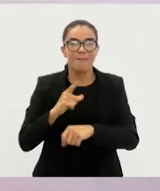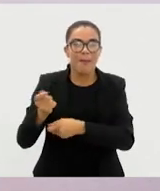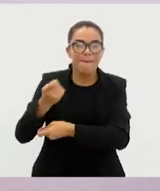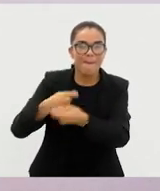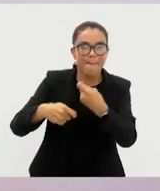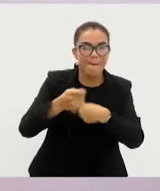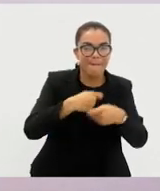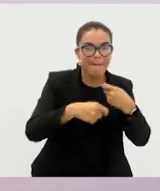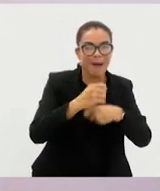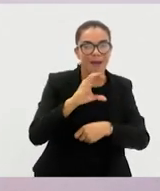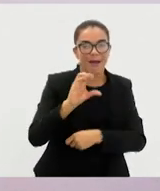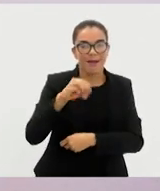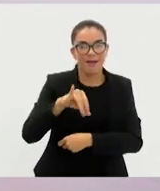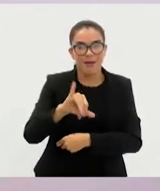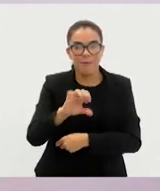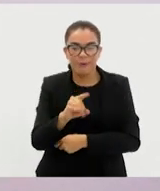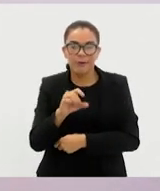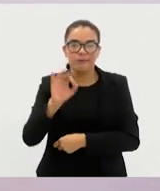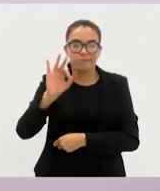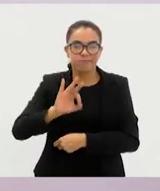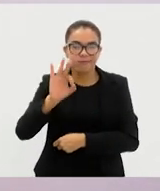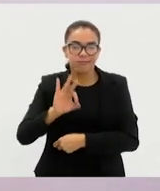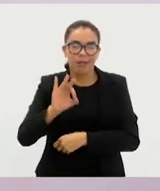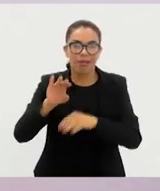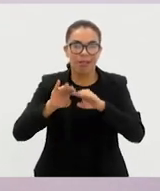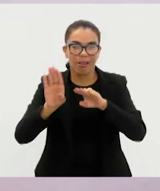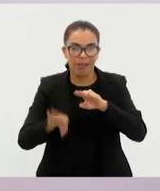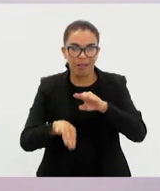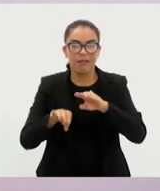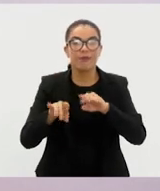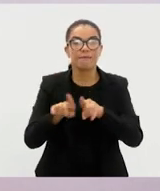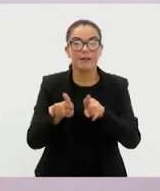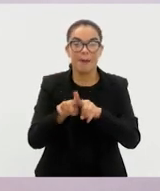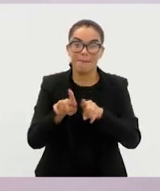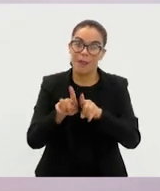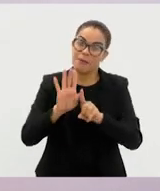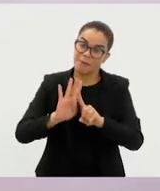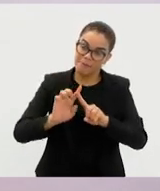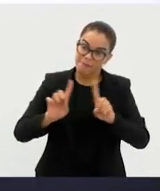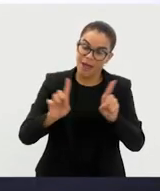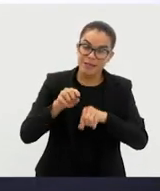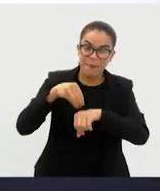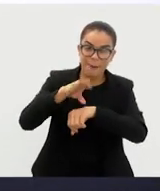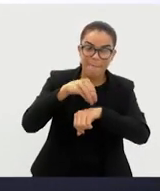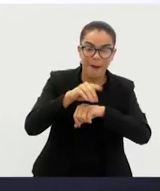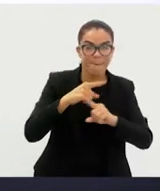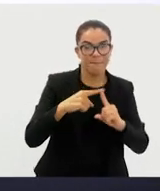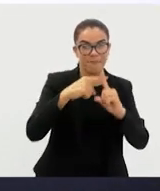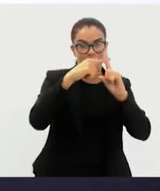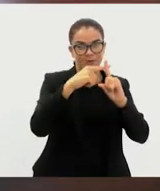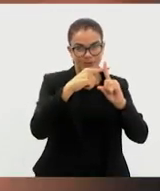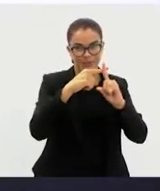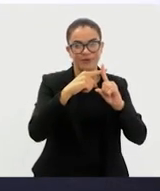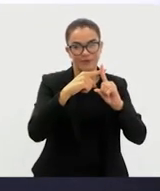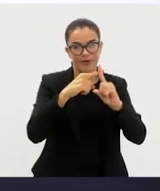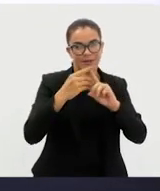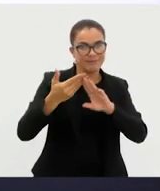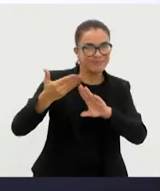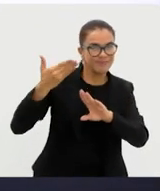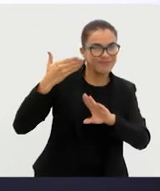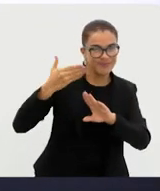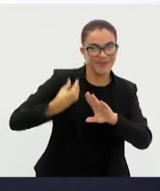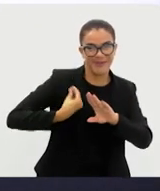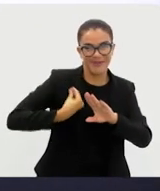abaixo da originalmente projetada, e notícia positiva aqui, eu já tinha dado essa notícia quando estive aqui